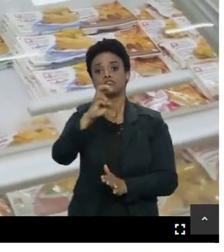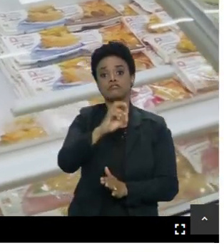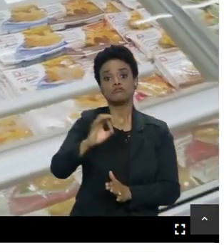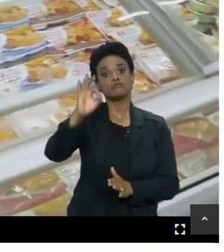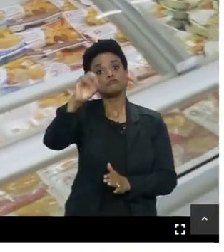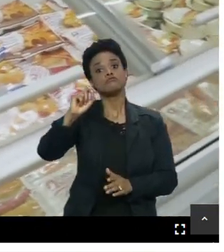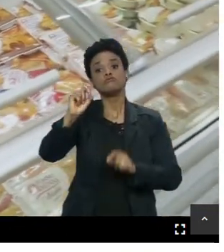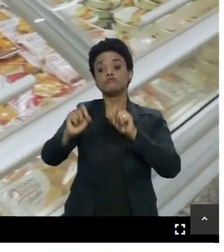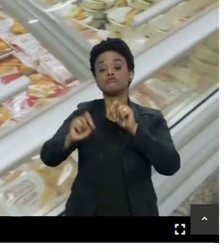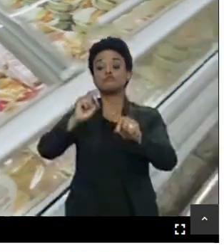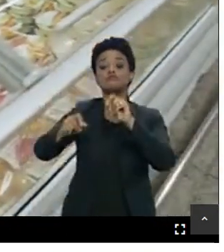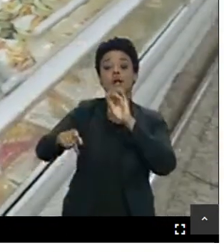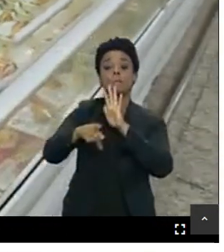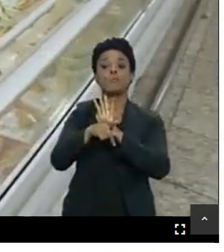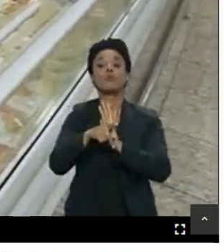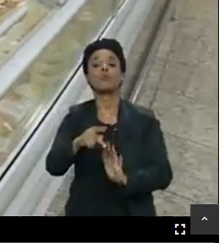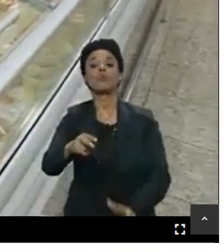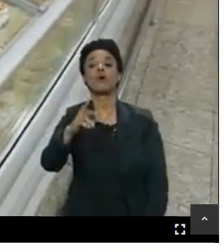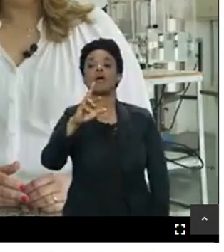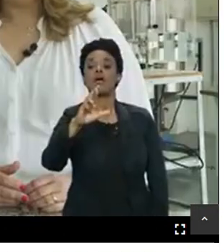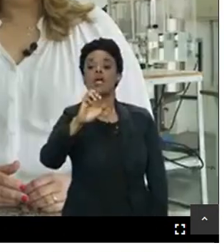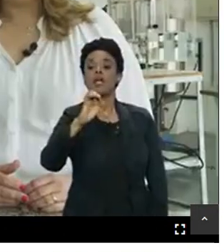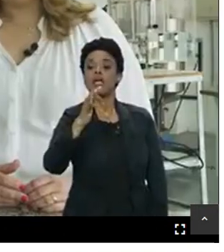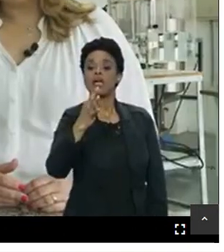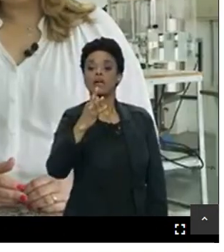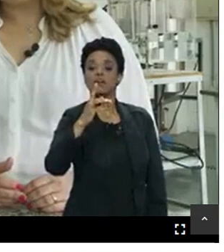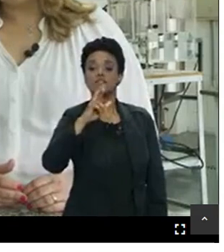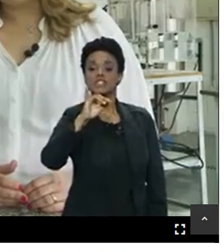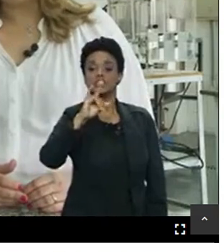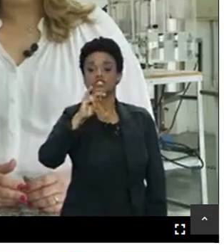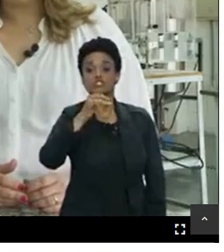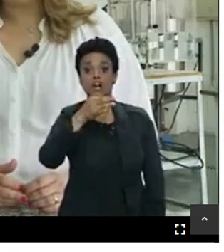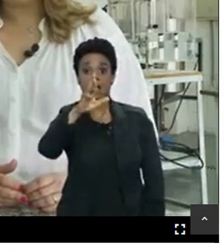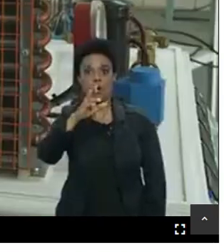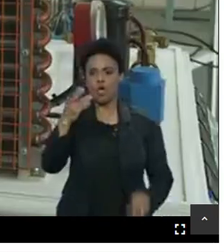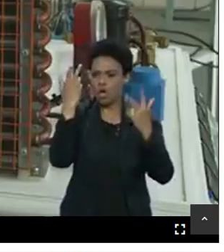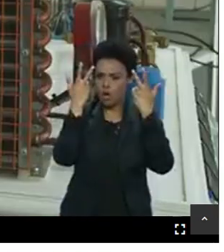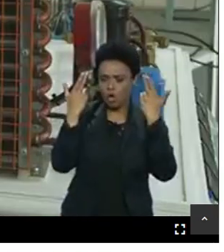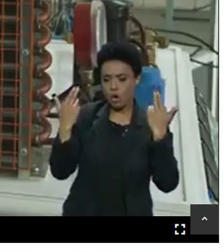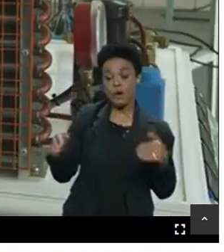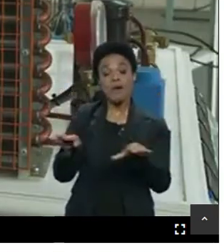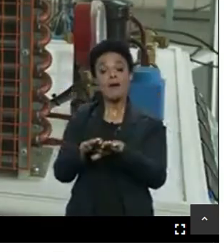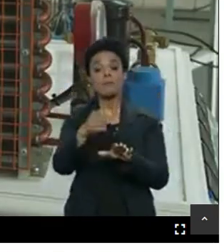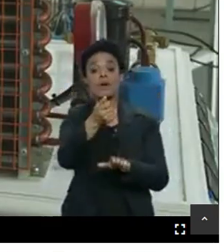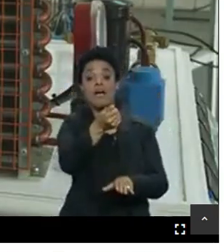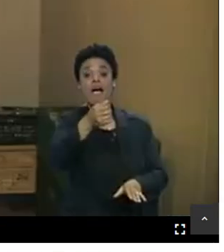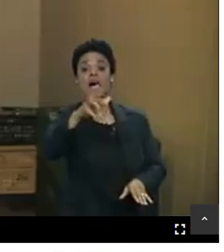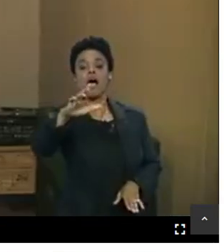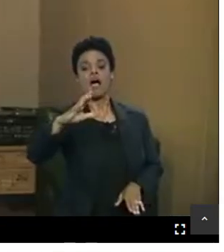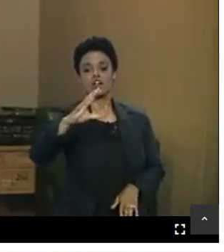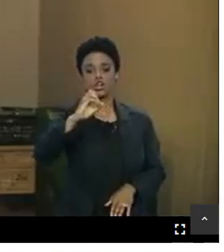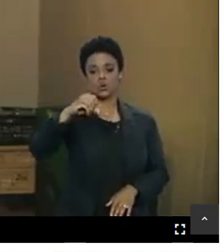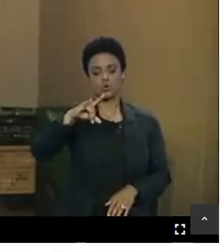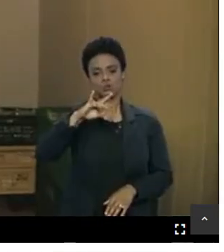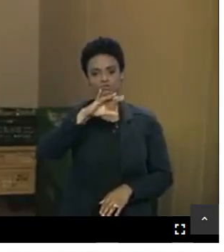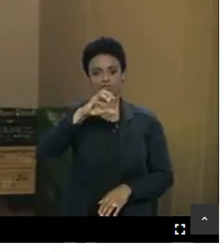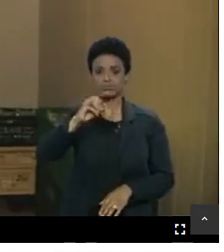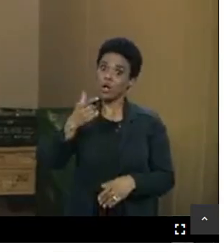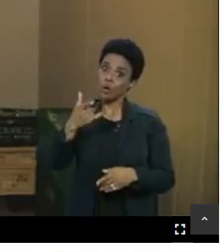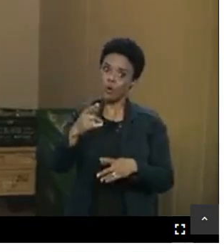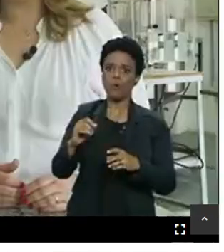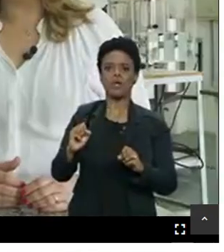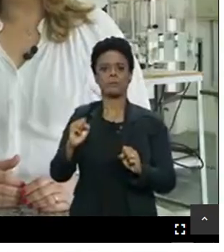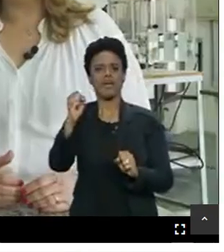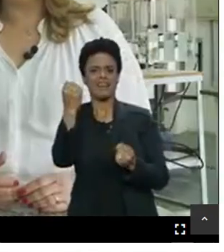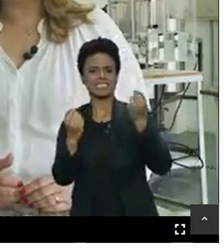caso de um refrigerador comum, como, por exemplo, um ar-condicionado ou um sistema de refrigeração industrial que chega